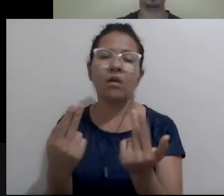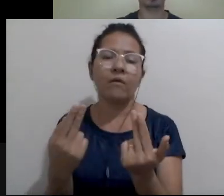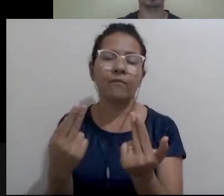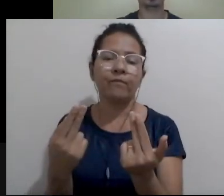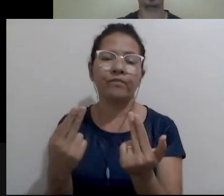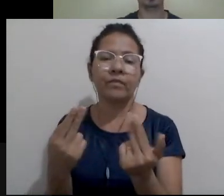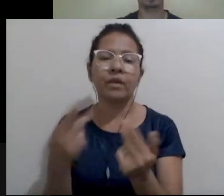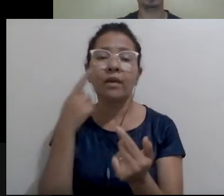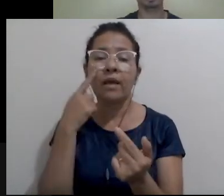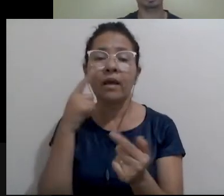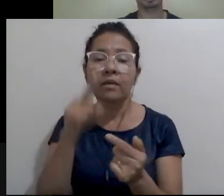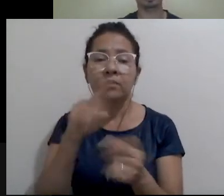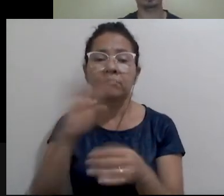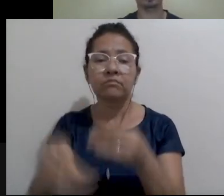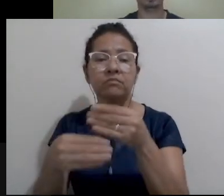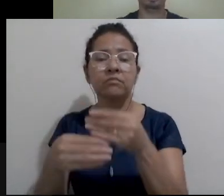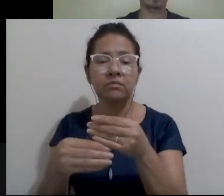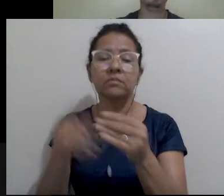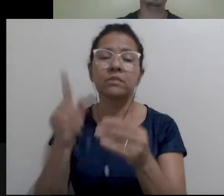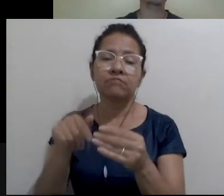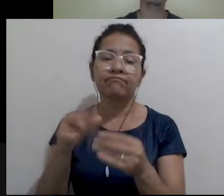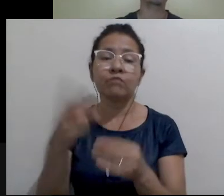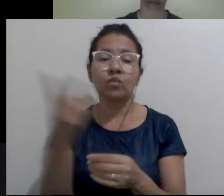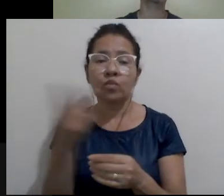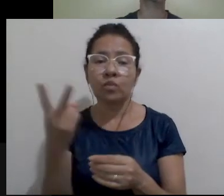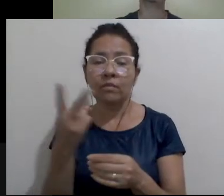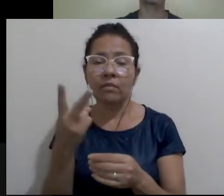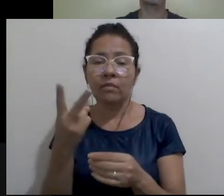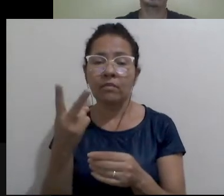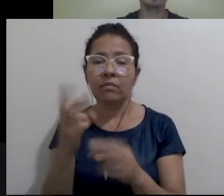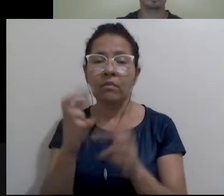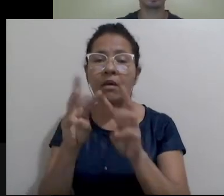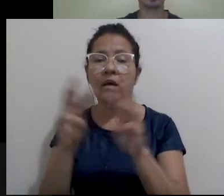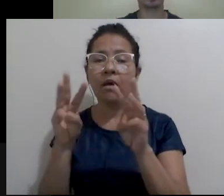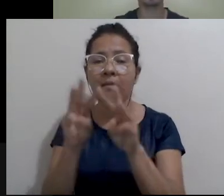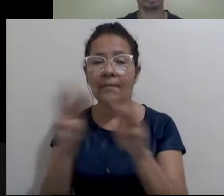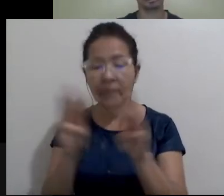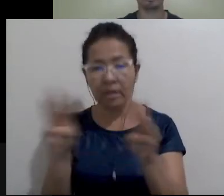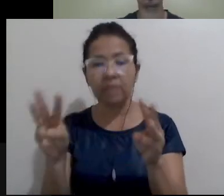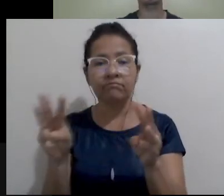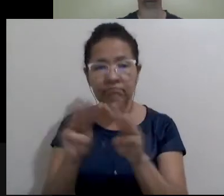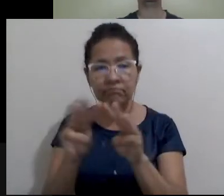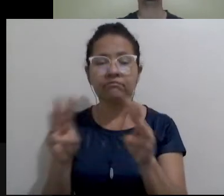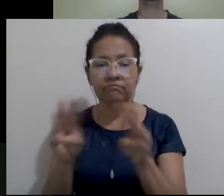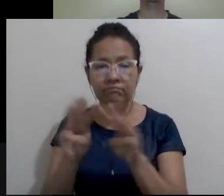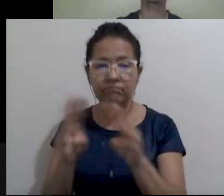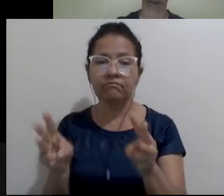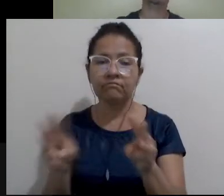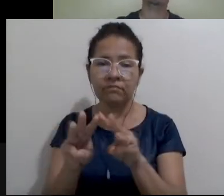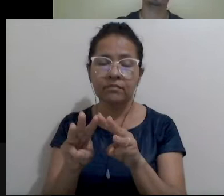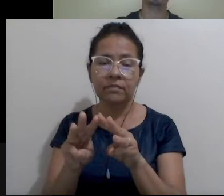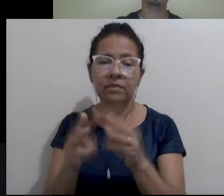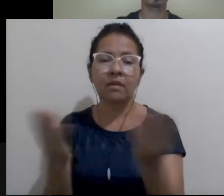que ele tem uma característica diamagnética, tá bem? Então, de acordo com essas características e o que a gente aprendeu até agora sobre